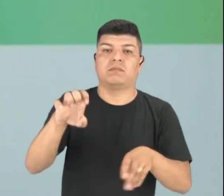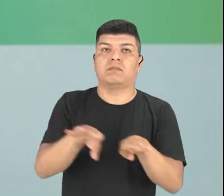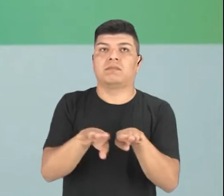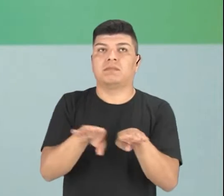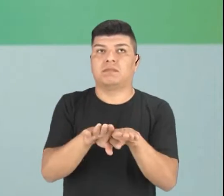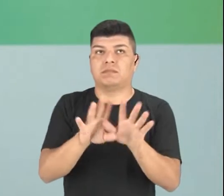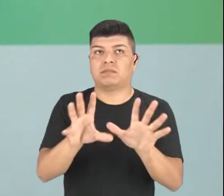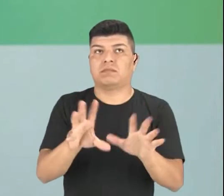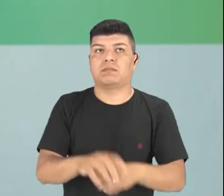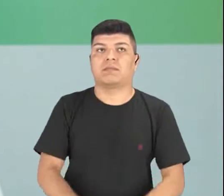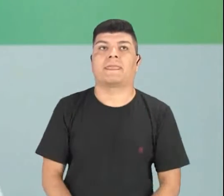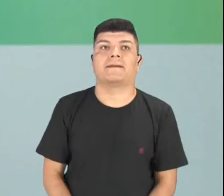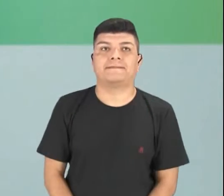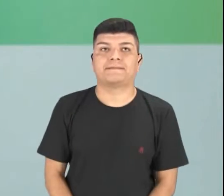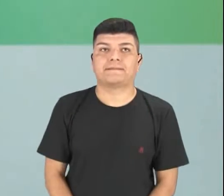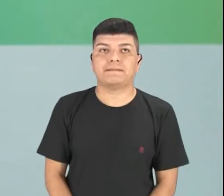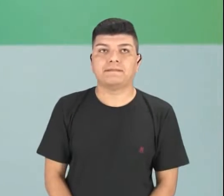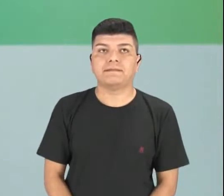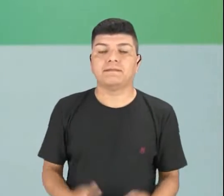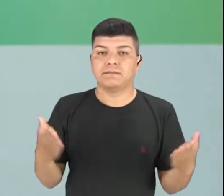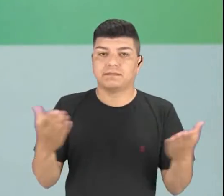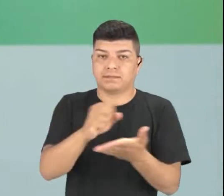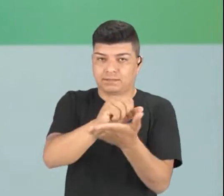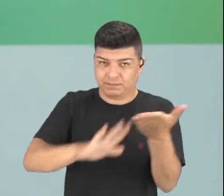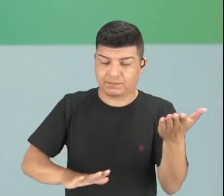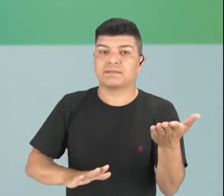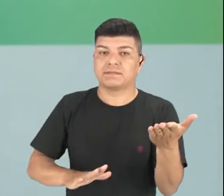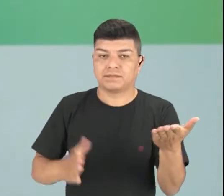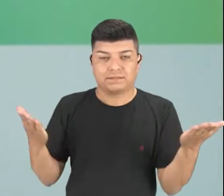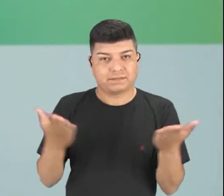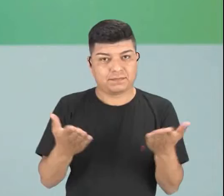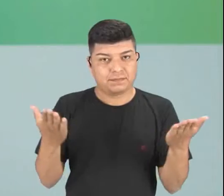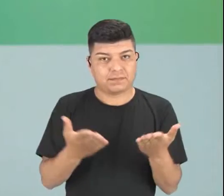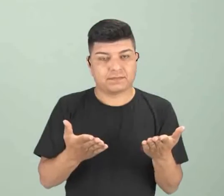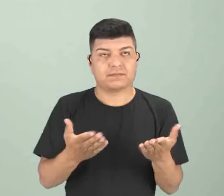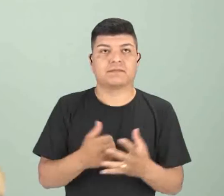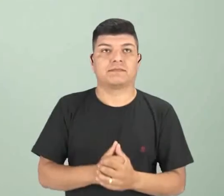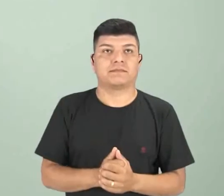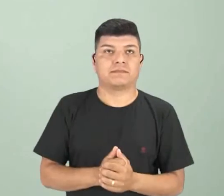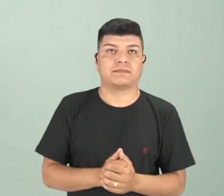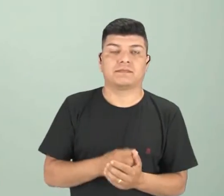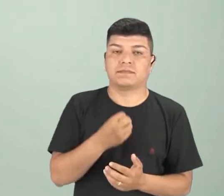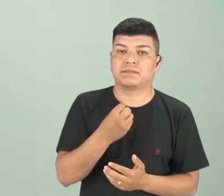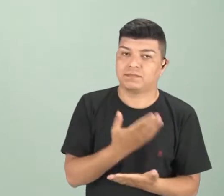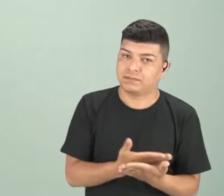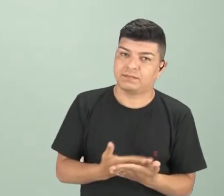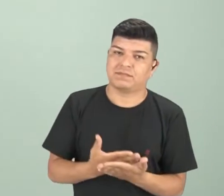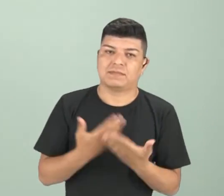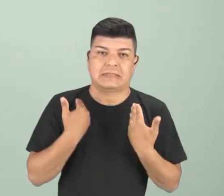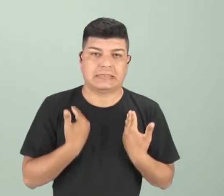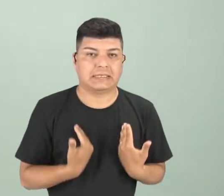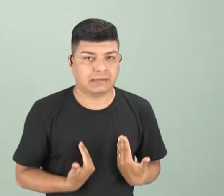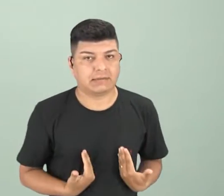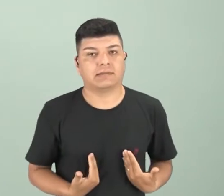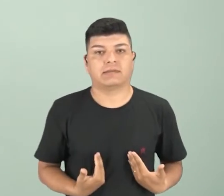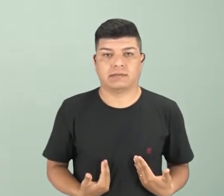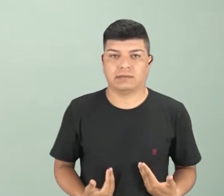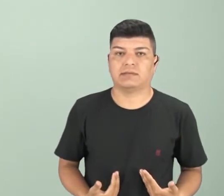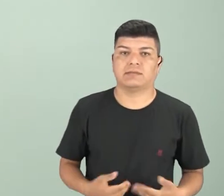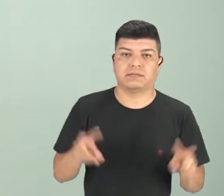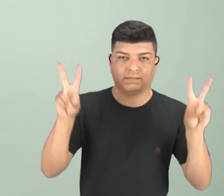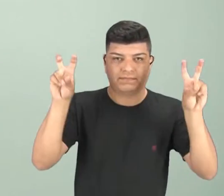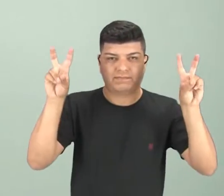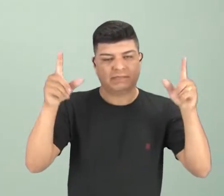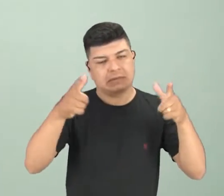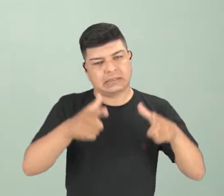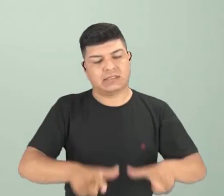pleiótrico, tá bom? Vamos ao nosso exercitando de hoje, tá? A gente já, uma aula, né, cansativa, termozinhos